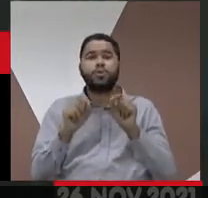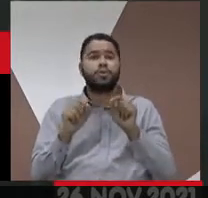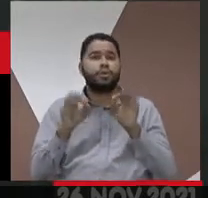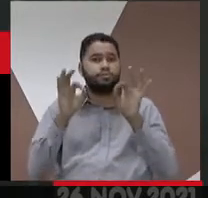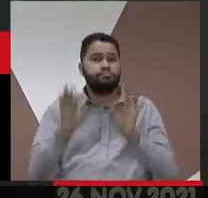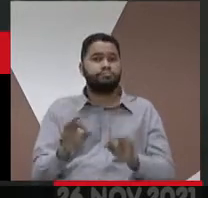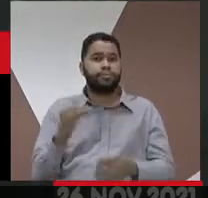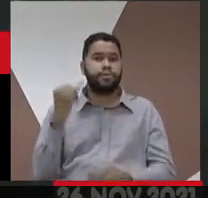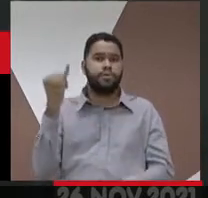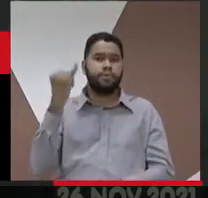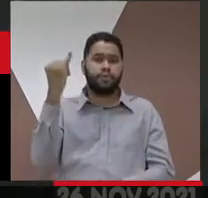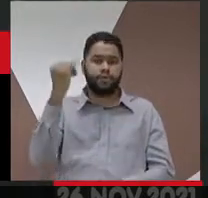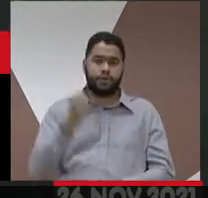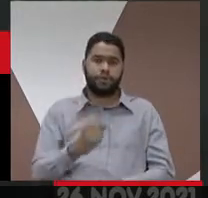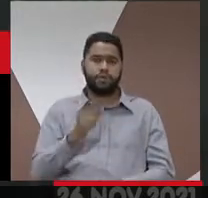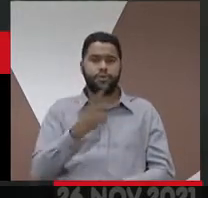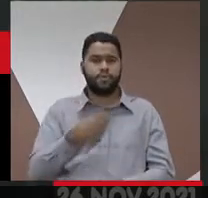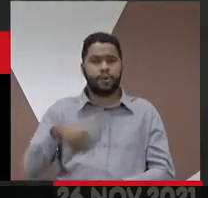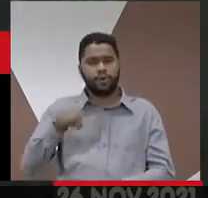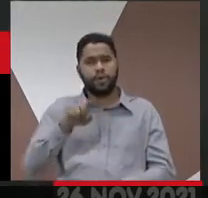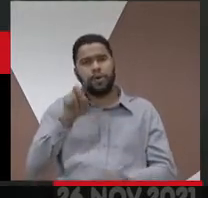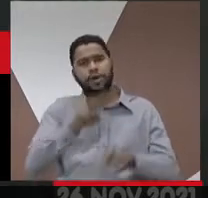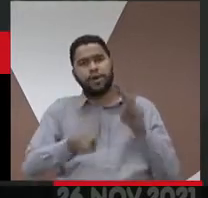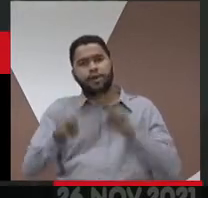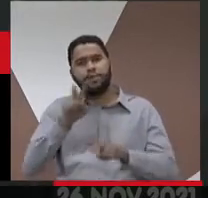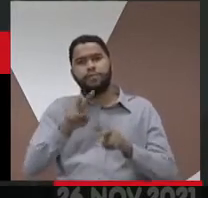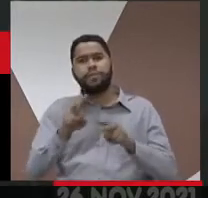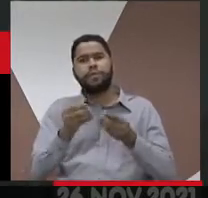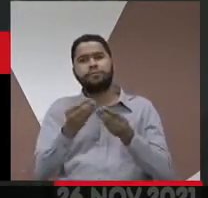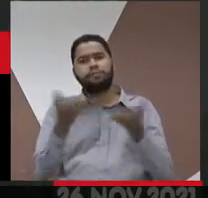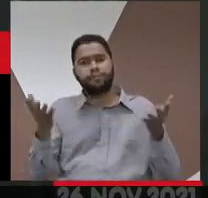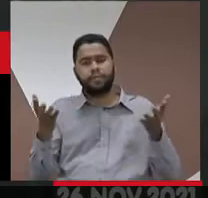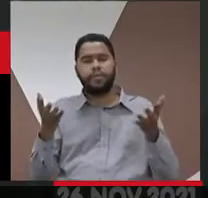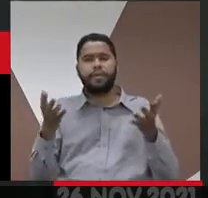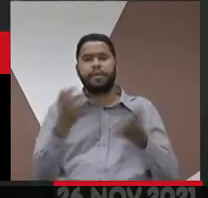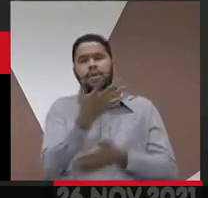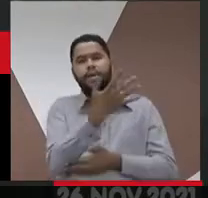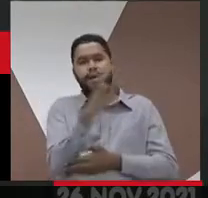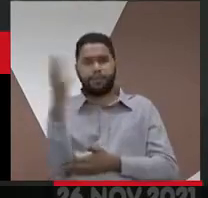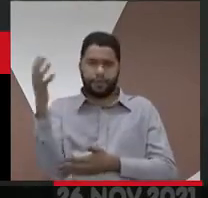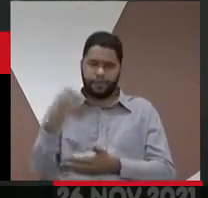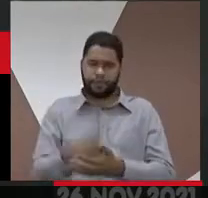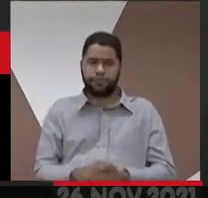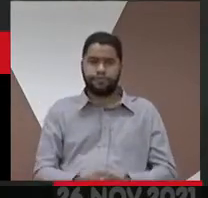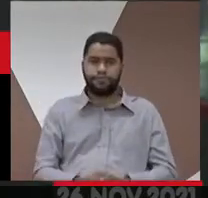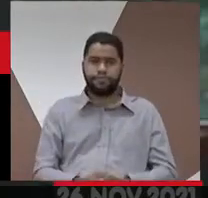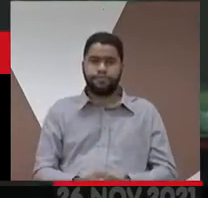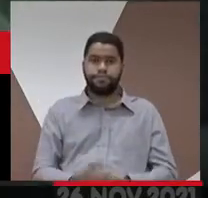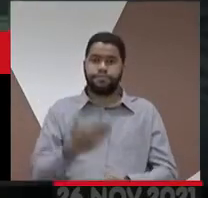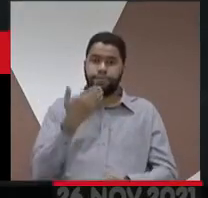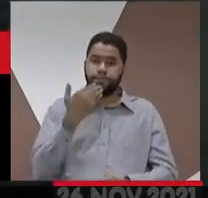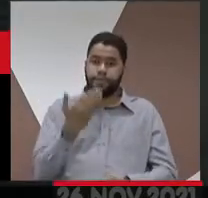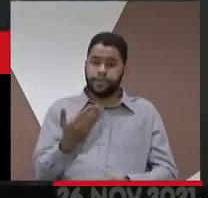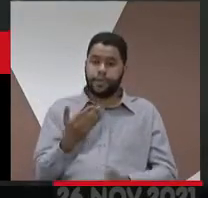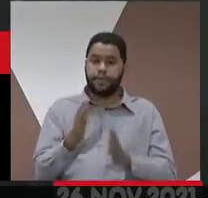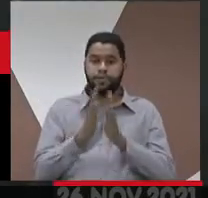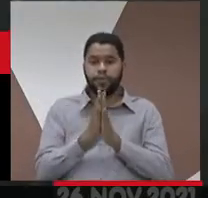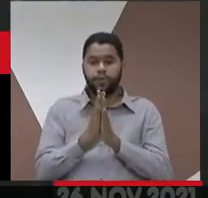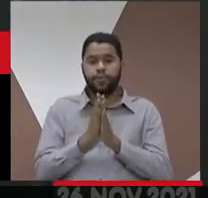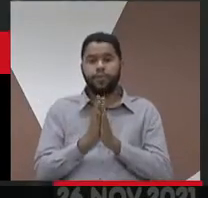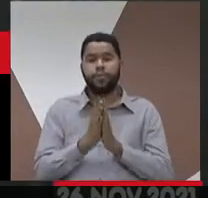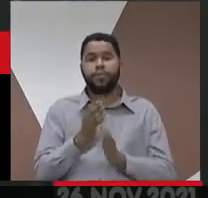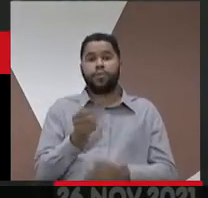extremamente importante para a gente avaliar a viabilidade ambiental de um projeto. Então, eu peço aqui, faço um apelo, depois de